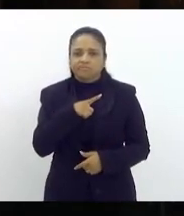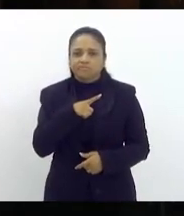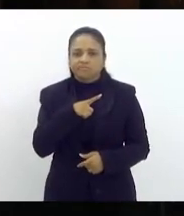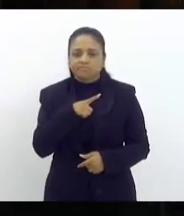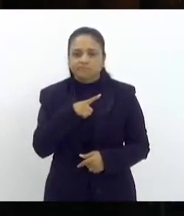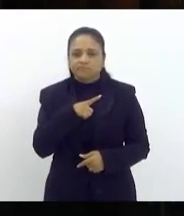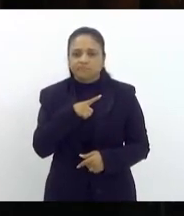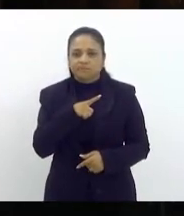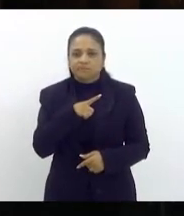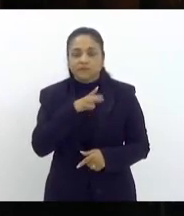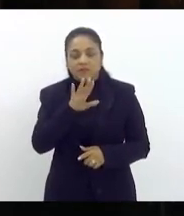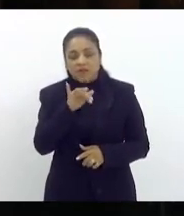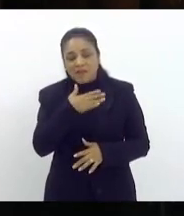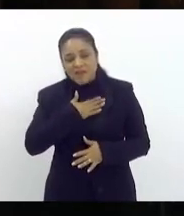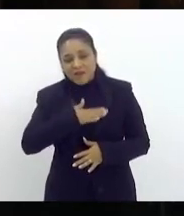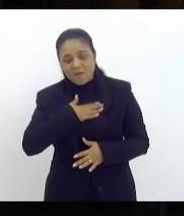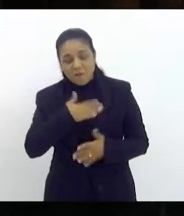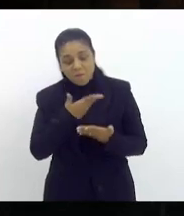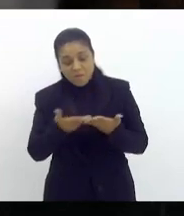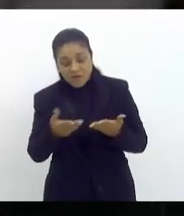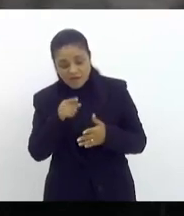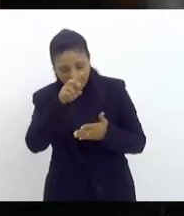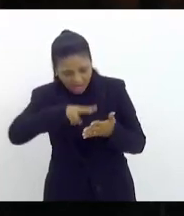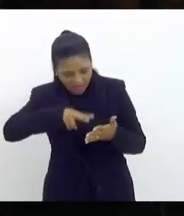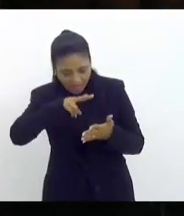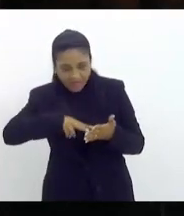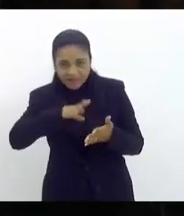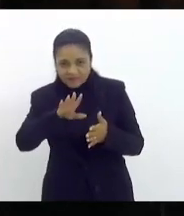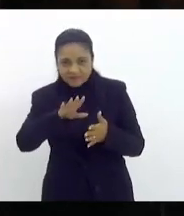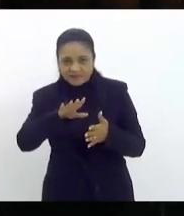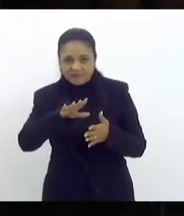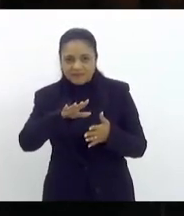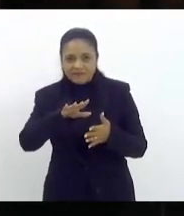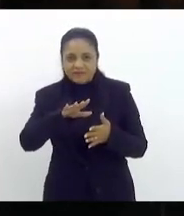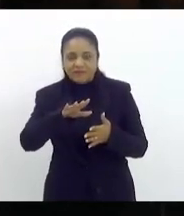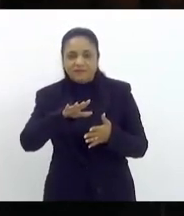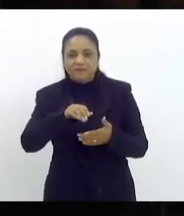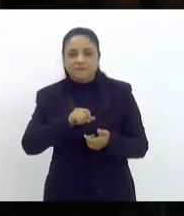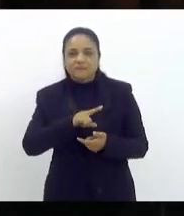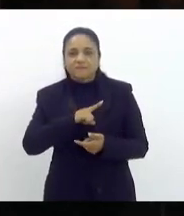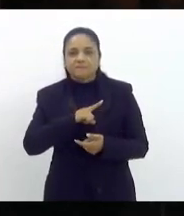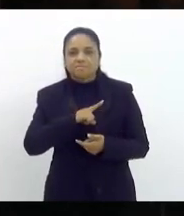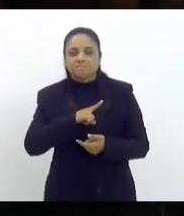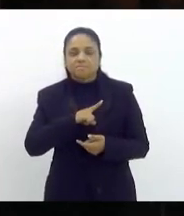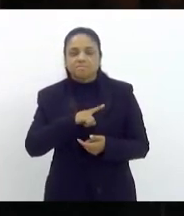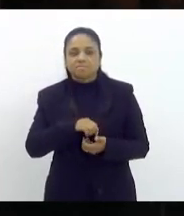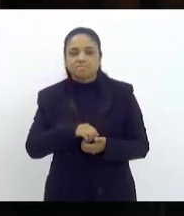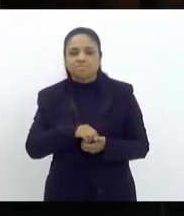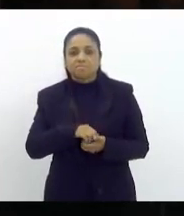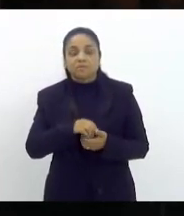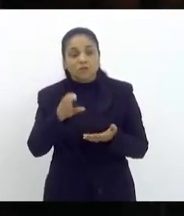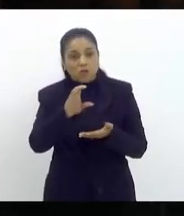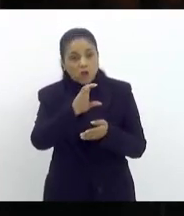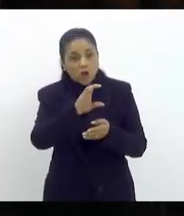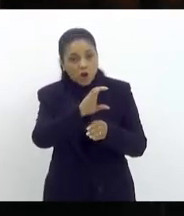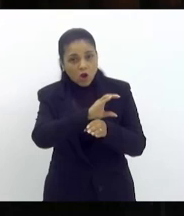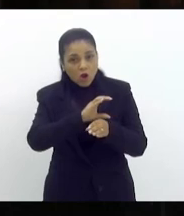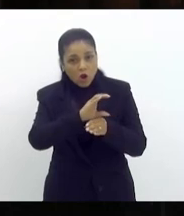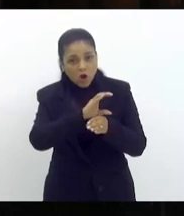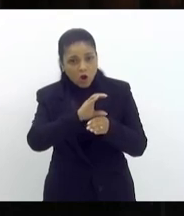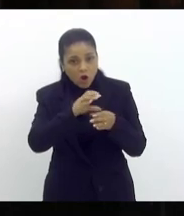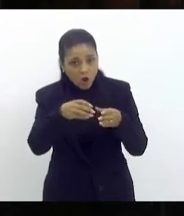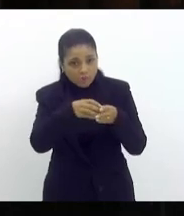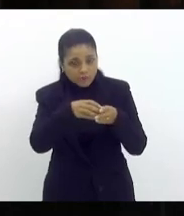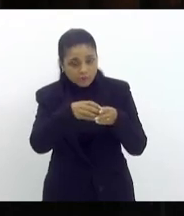calma aí que eu perdi a comissão de orçamento aprovou